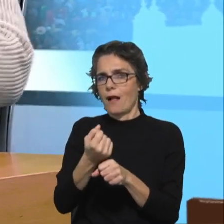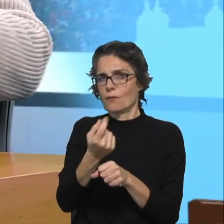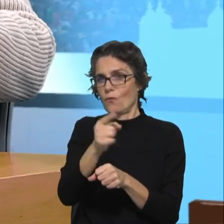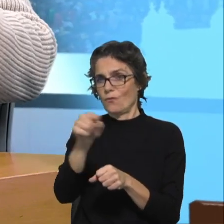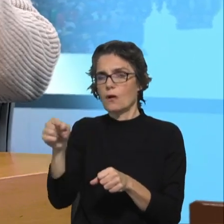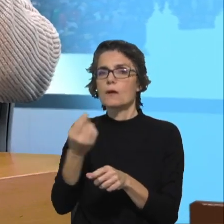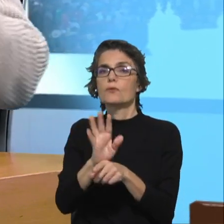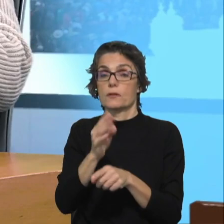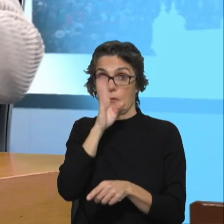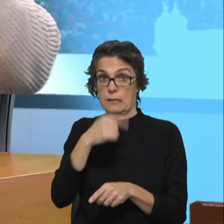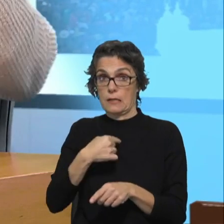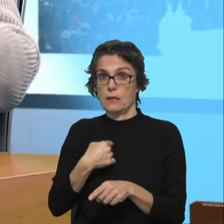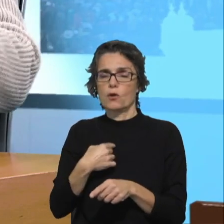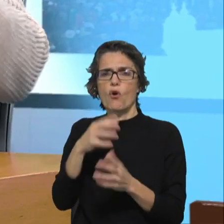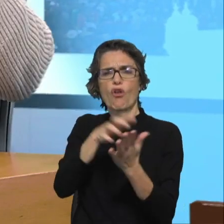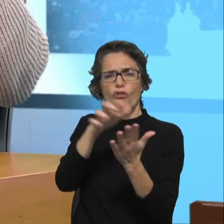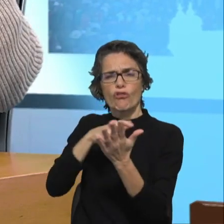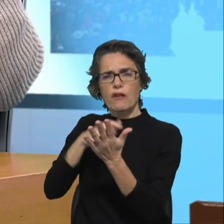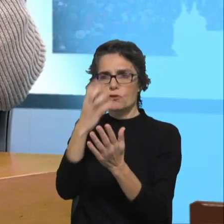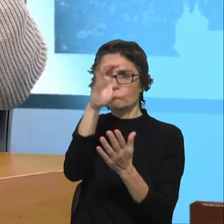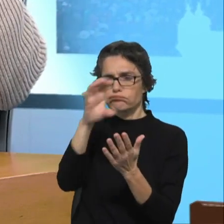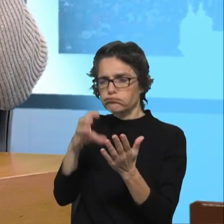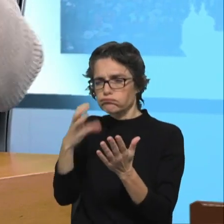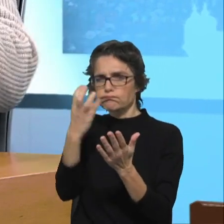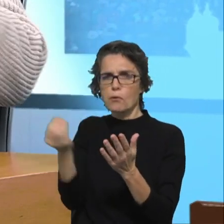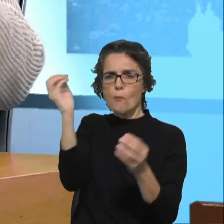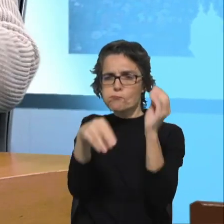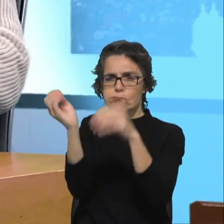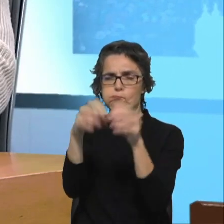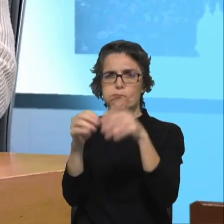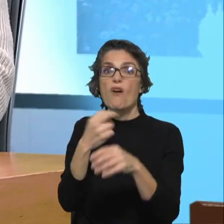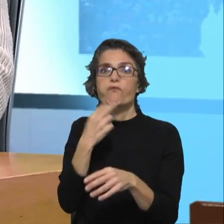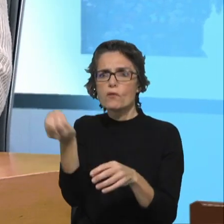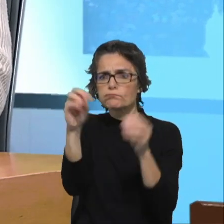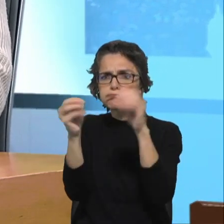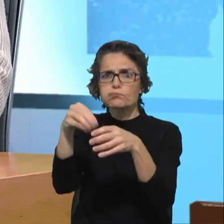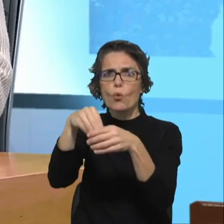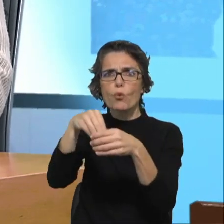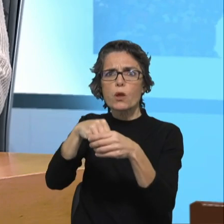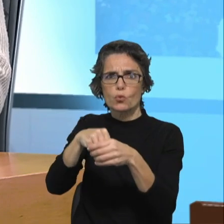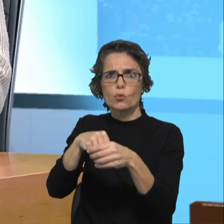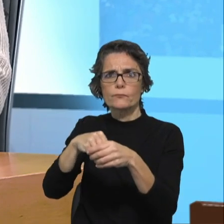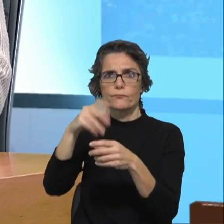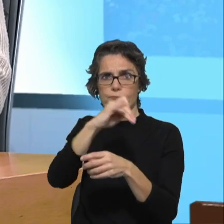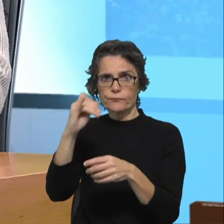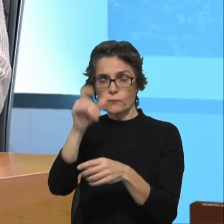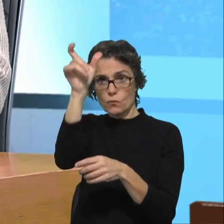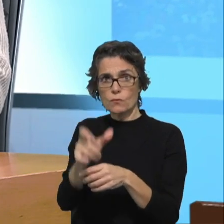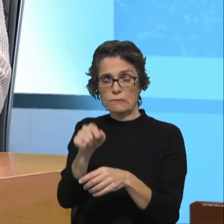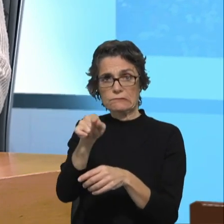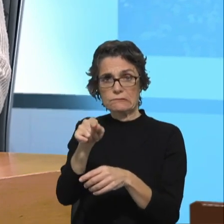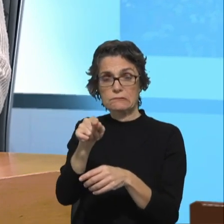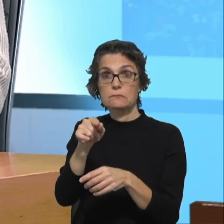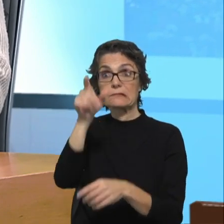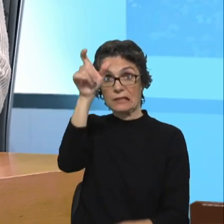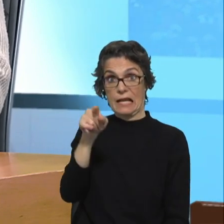se eu colocar imensos textos, imagens, até voz de uma pessoa na inteligência artificial, ela é